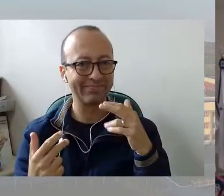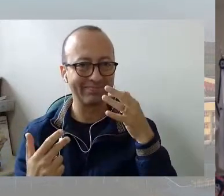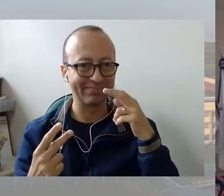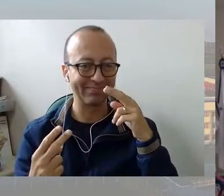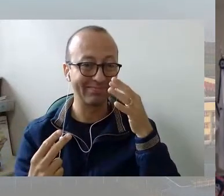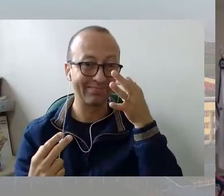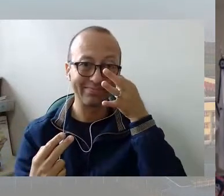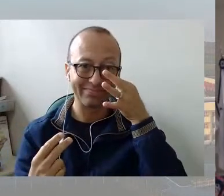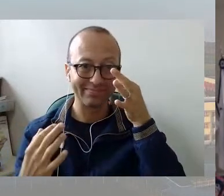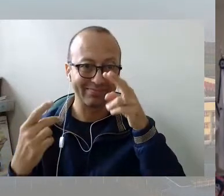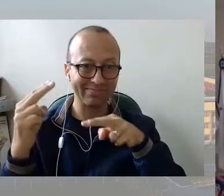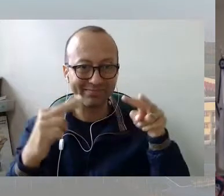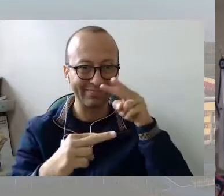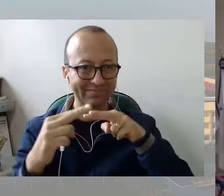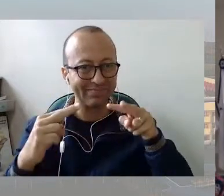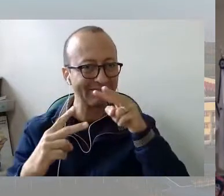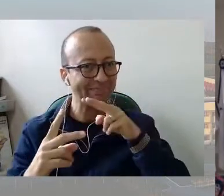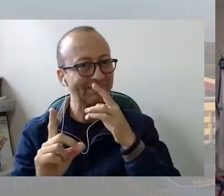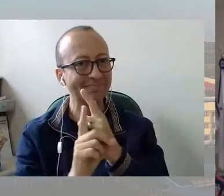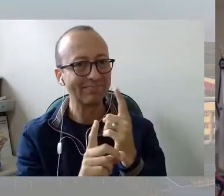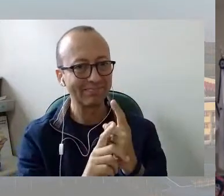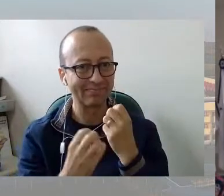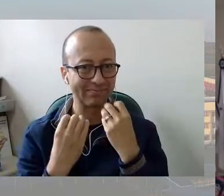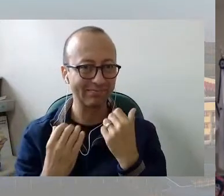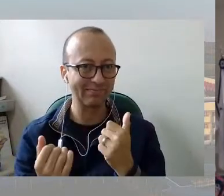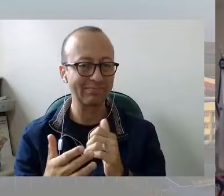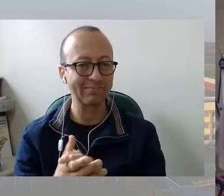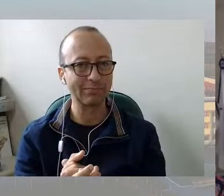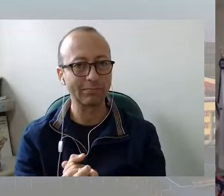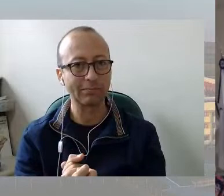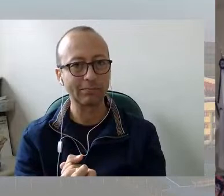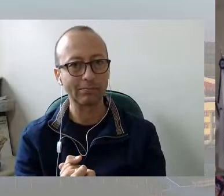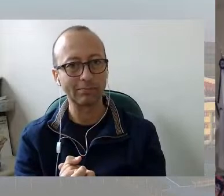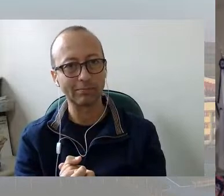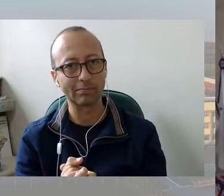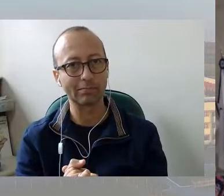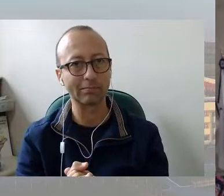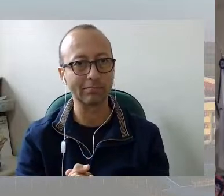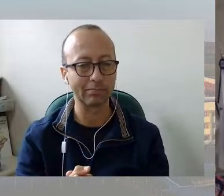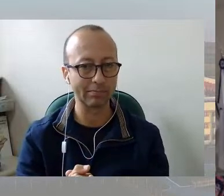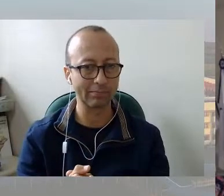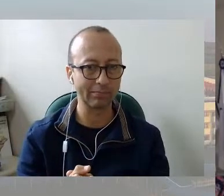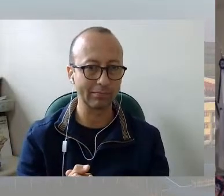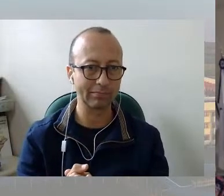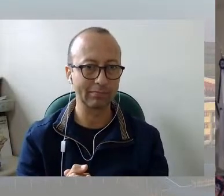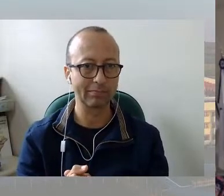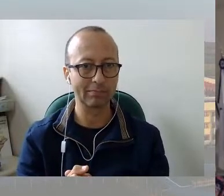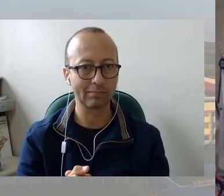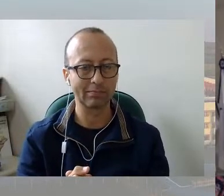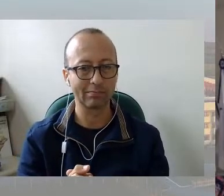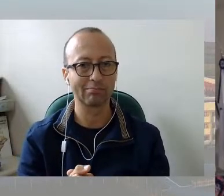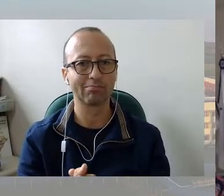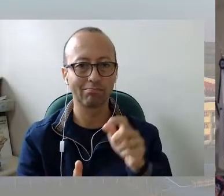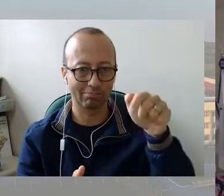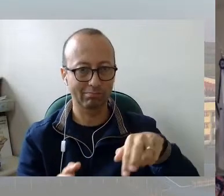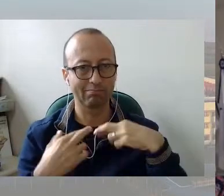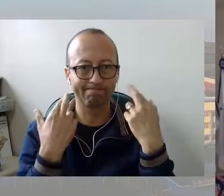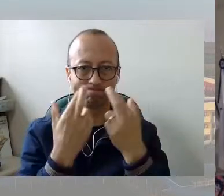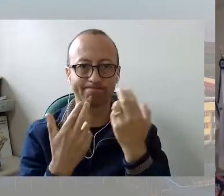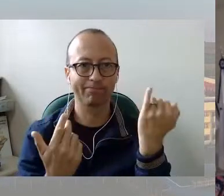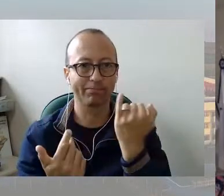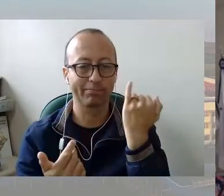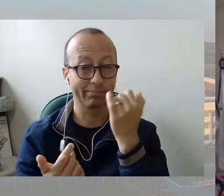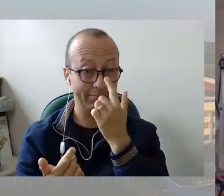né, nos conhecendo. Acho que é uma reunião importante nesse